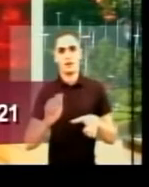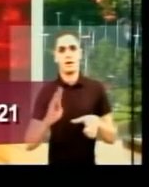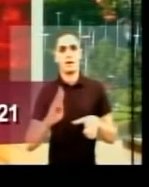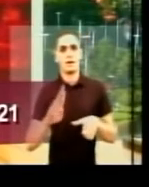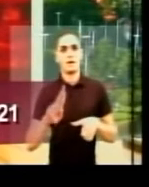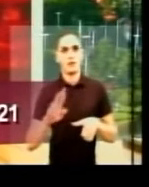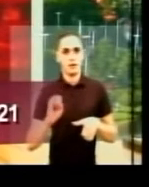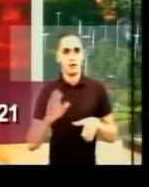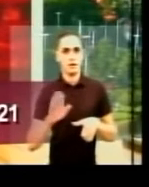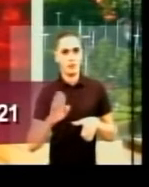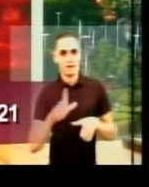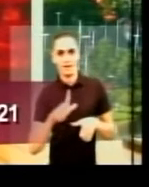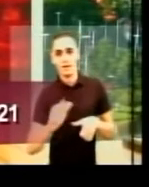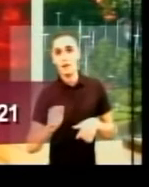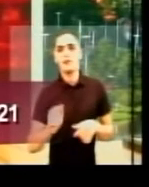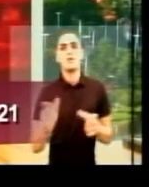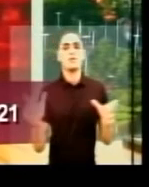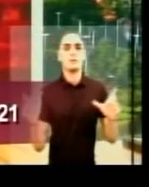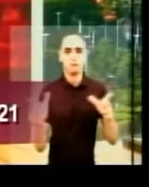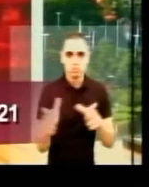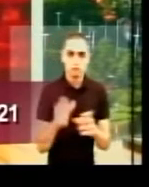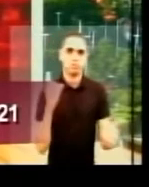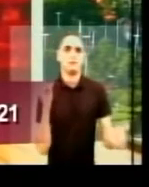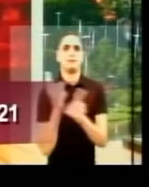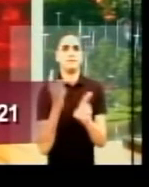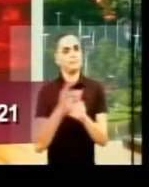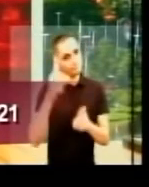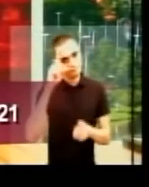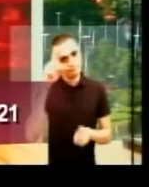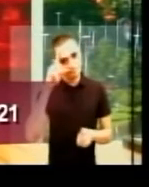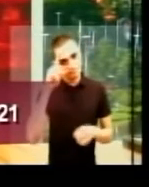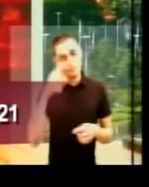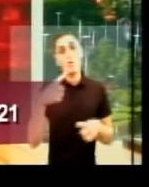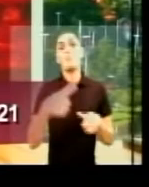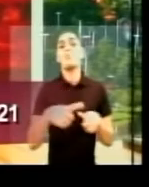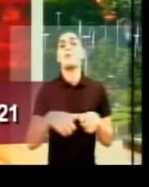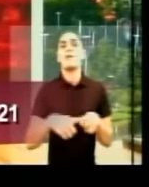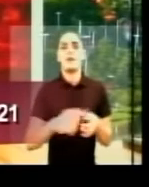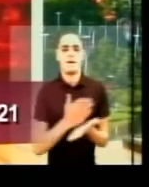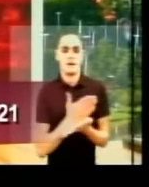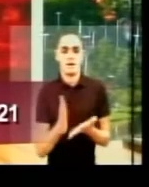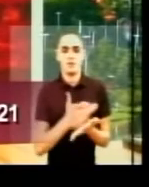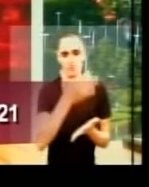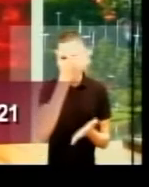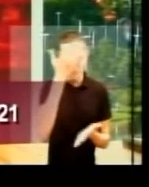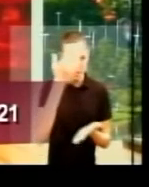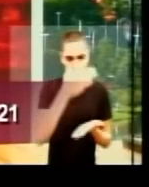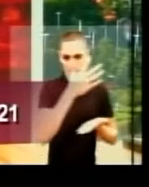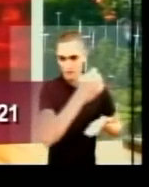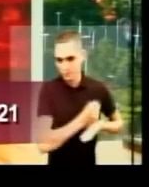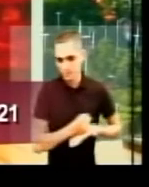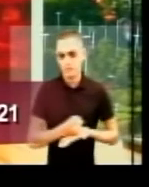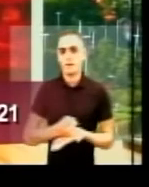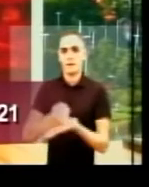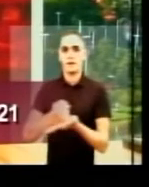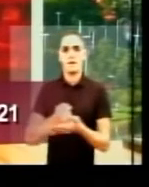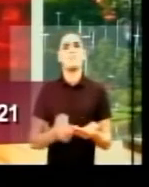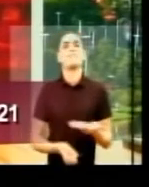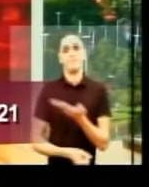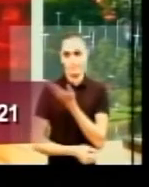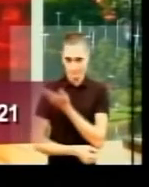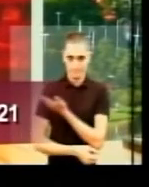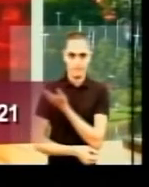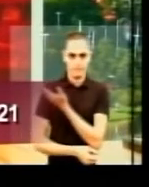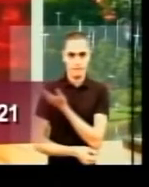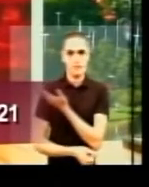reduzir o seu atendimento rotineiro, porque parte das equipes dessas unidades estarão prestando